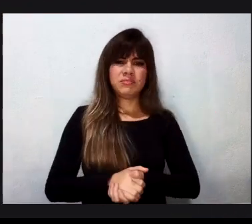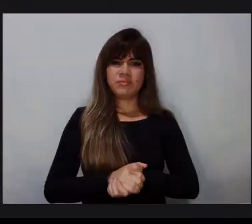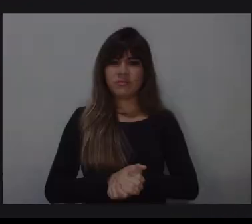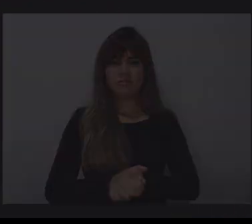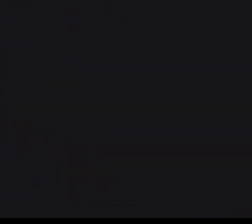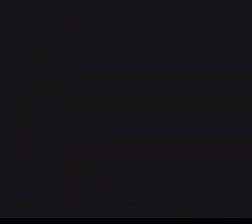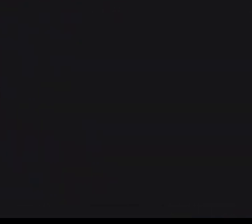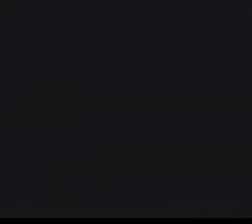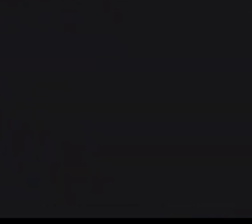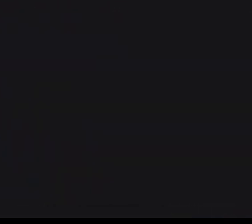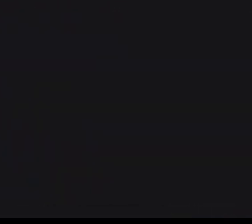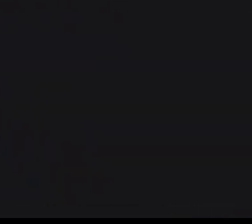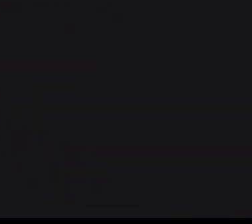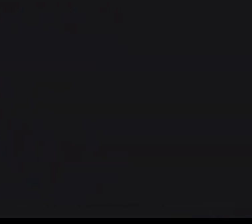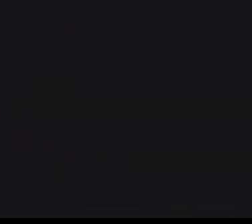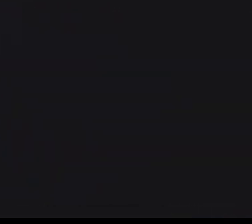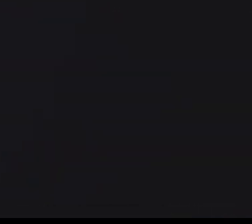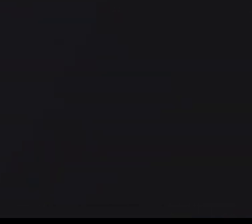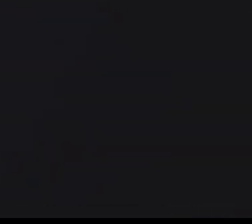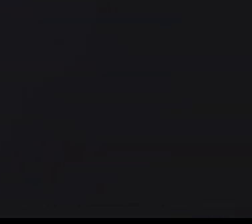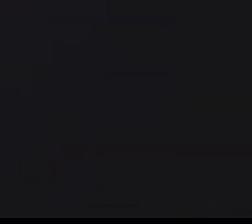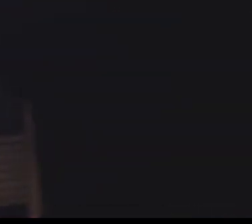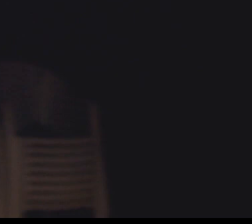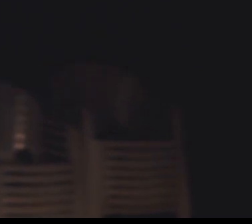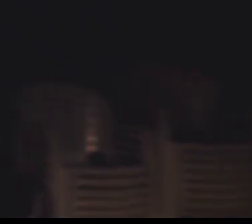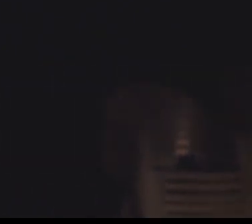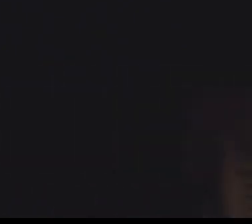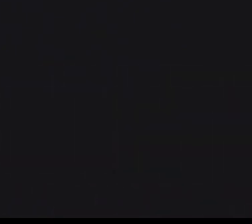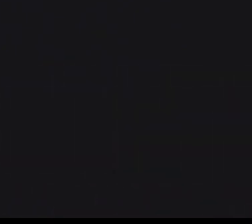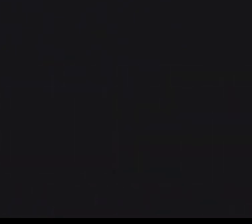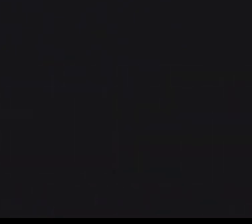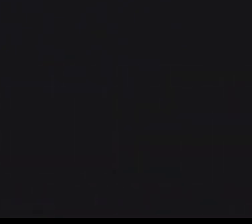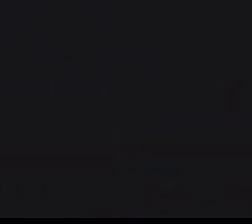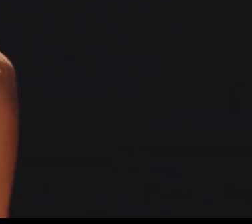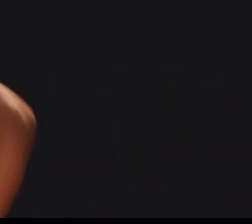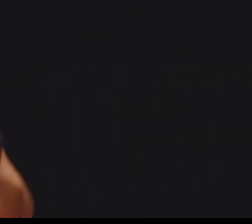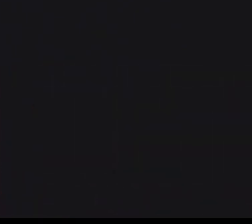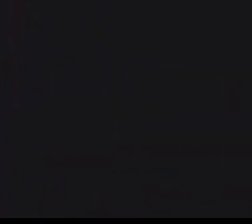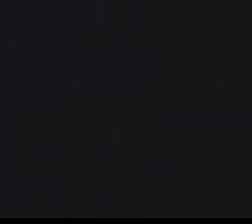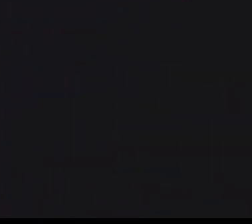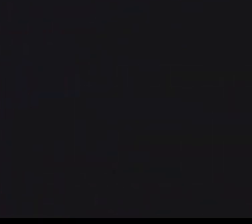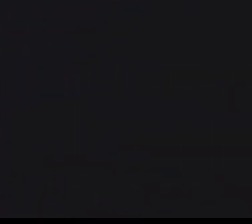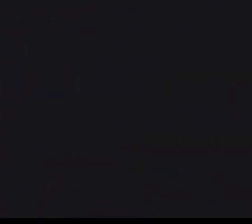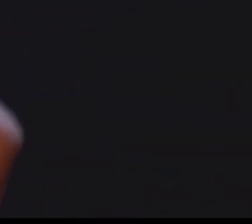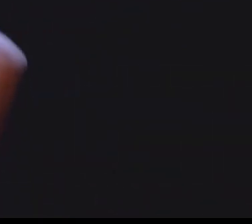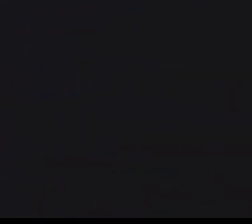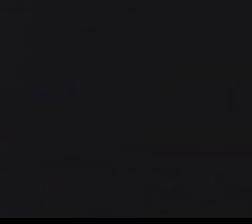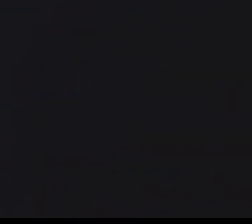Em câmera lenta, imagens sobrepostas de Jota correndo e de seu rosto enquanto fala.